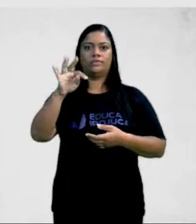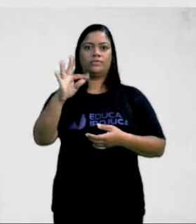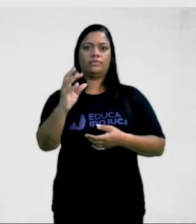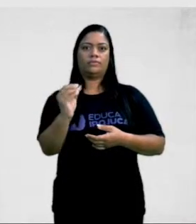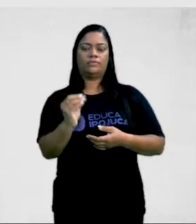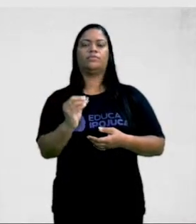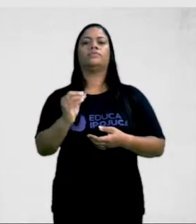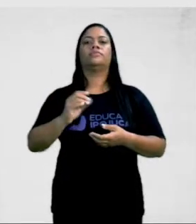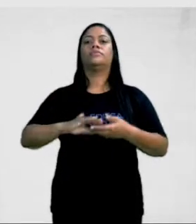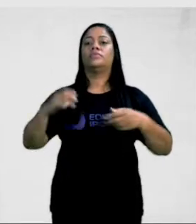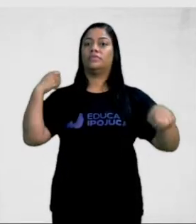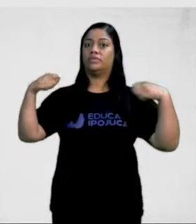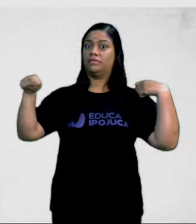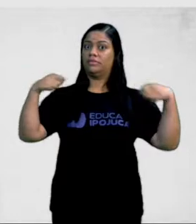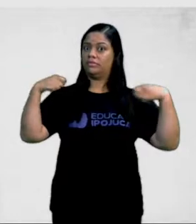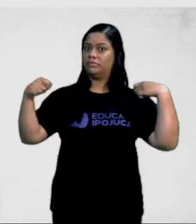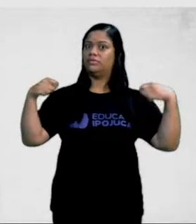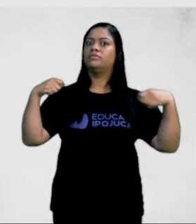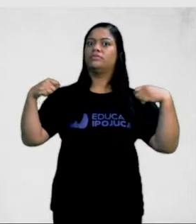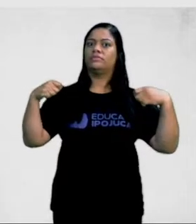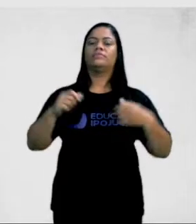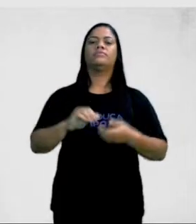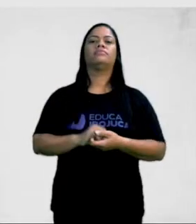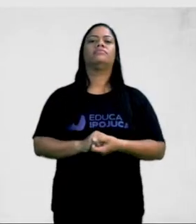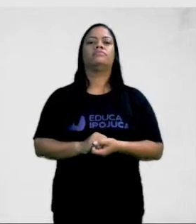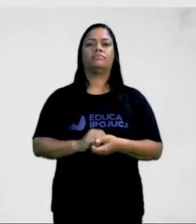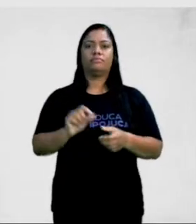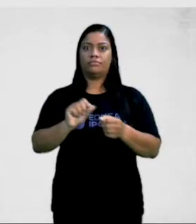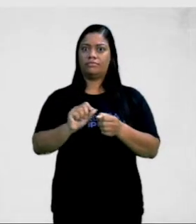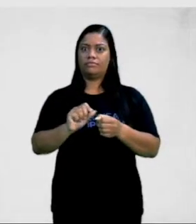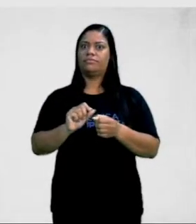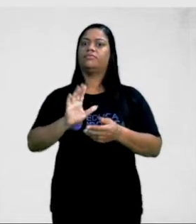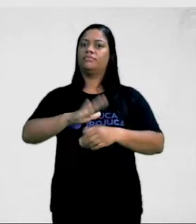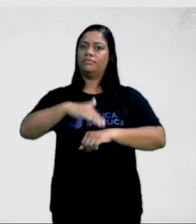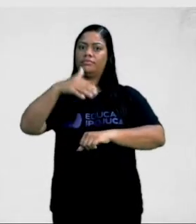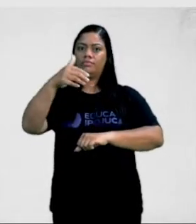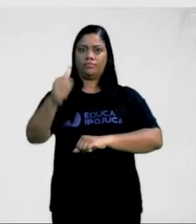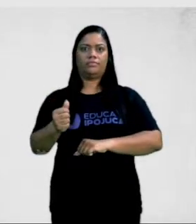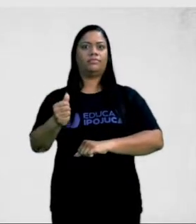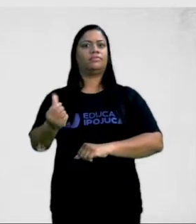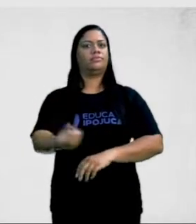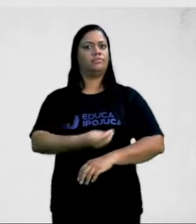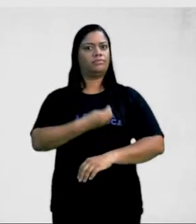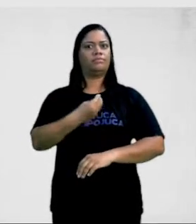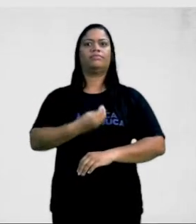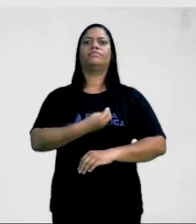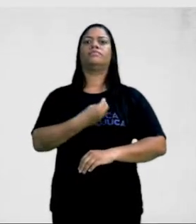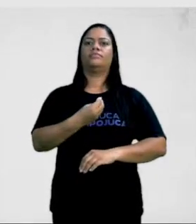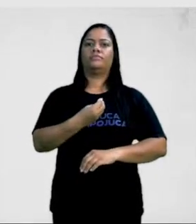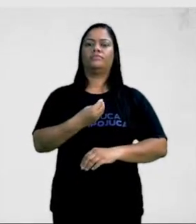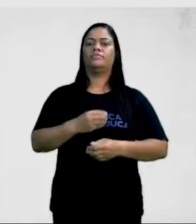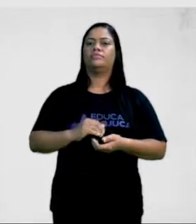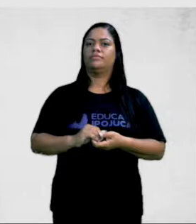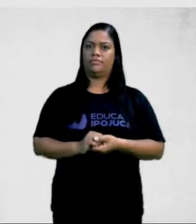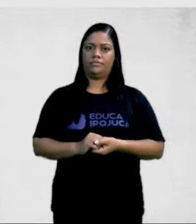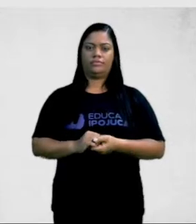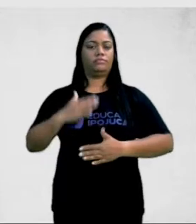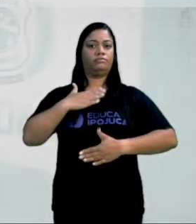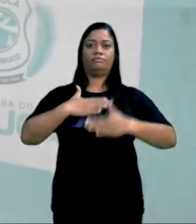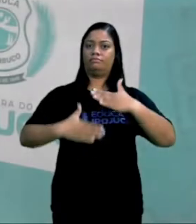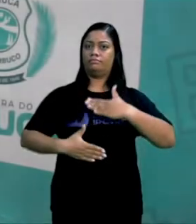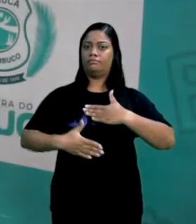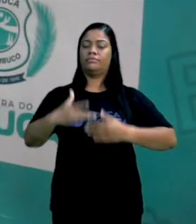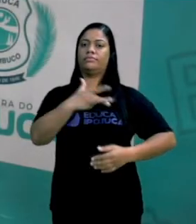são exercícios físicos que estão relacionados com a melhora da qualidade de vida, né, das capacidades físicas,